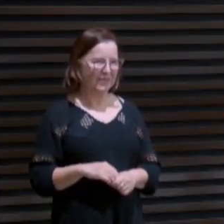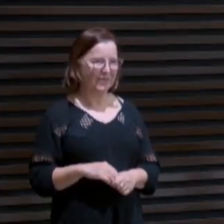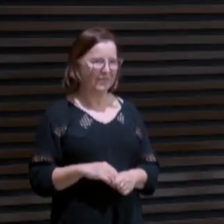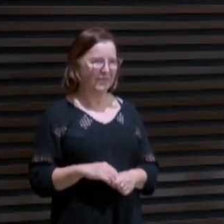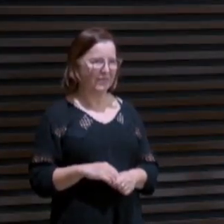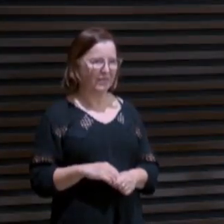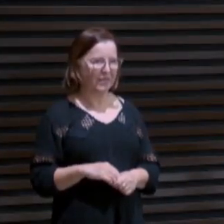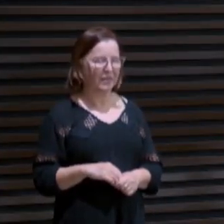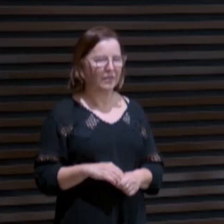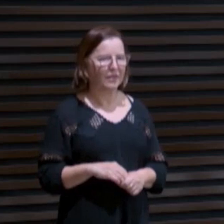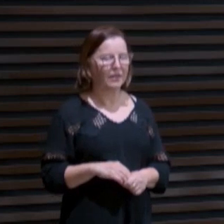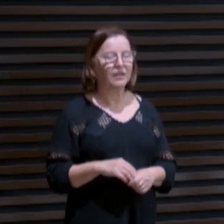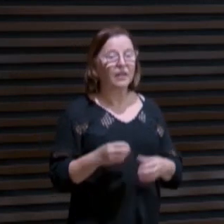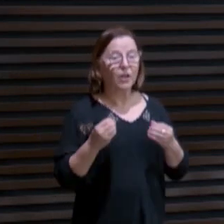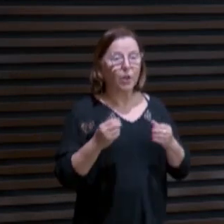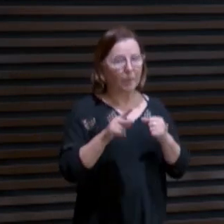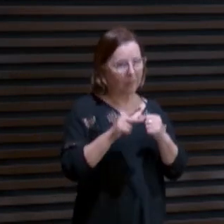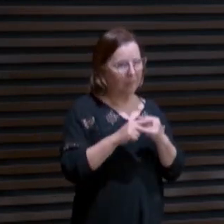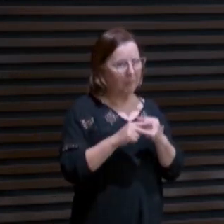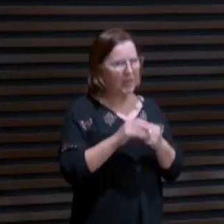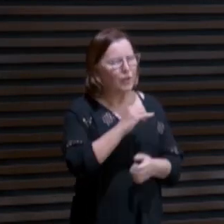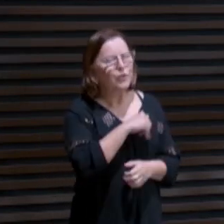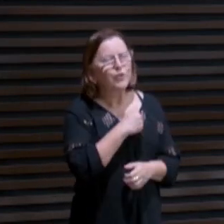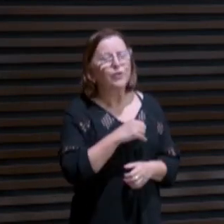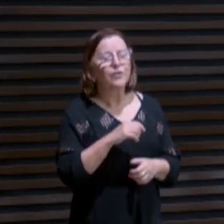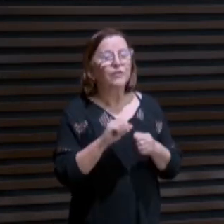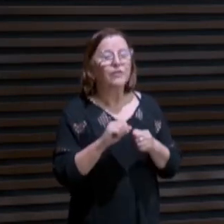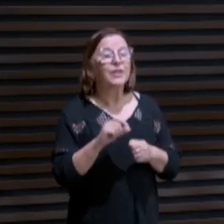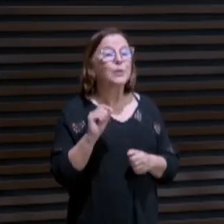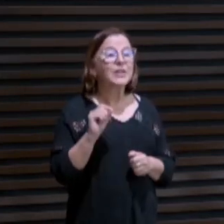Como é que Pedro e João, como é que eles fizeram?